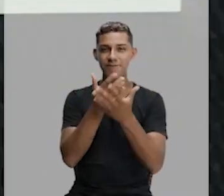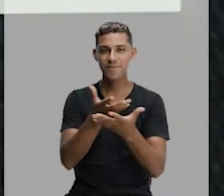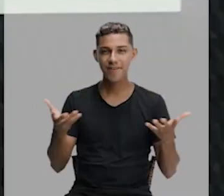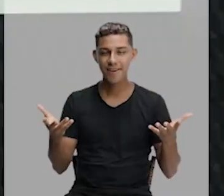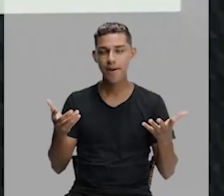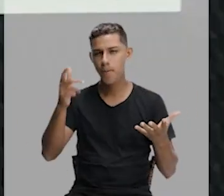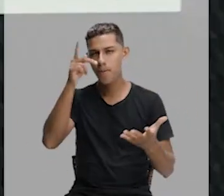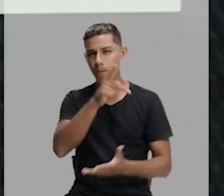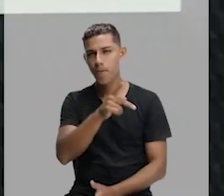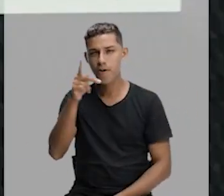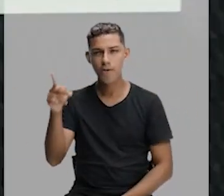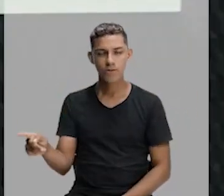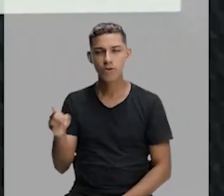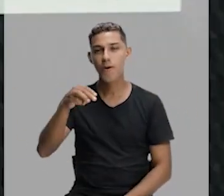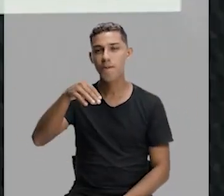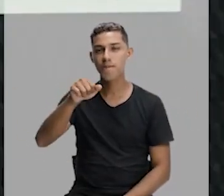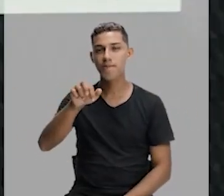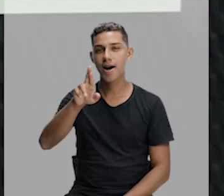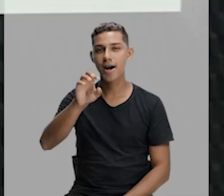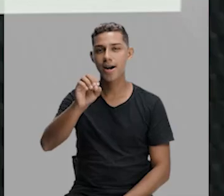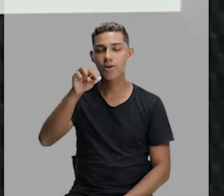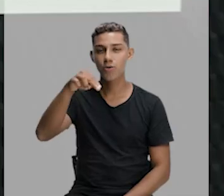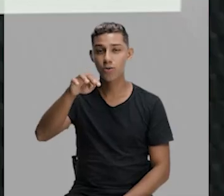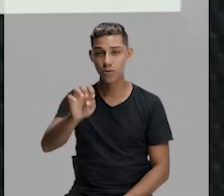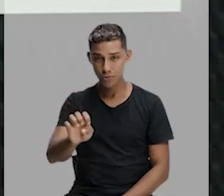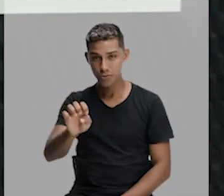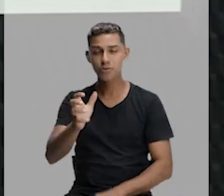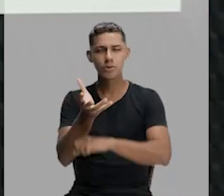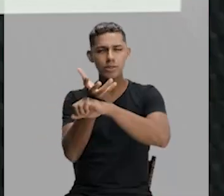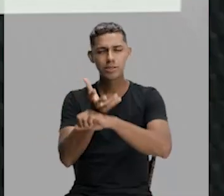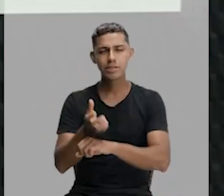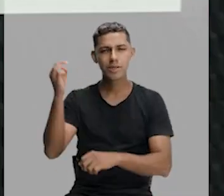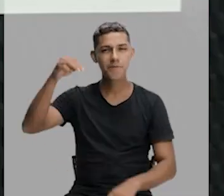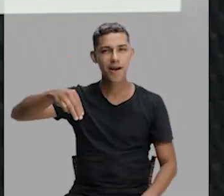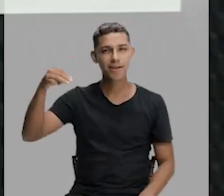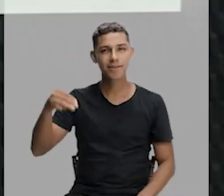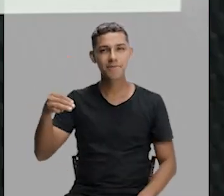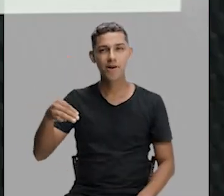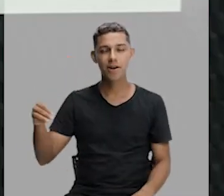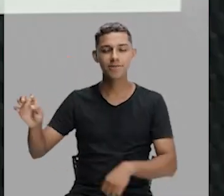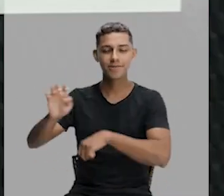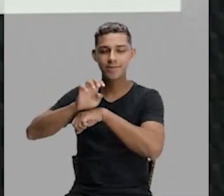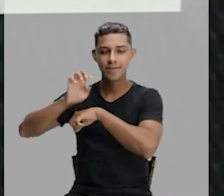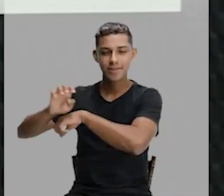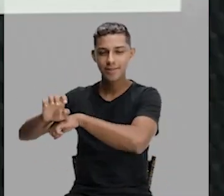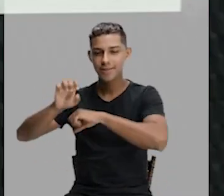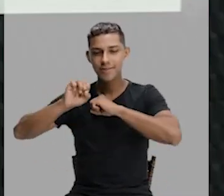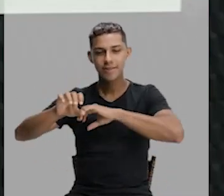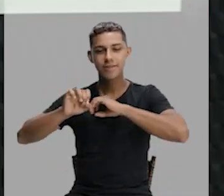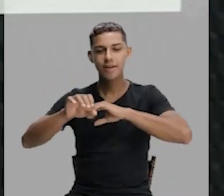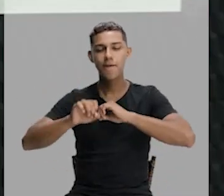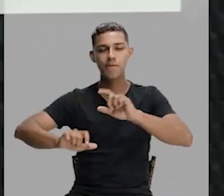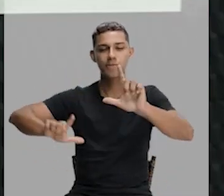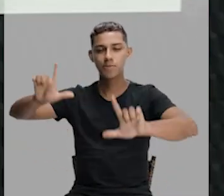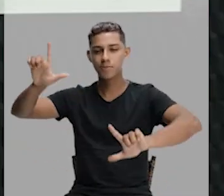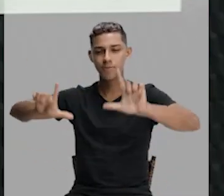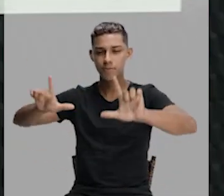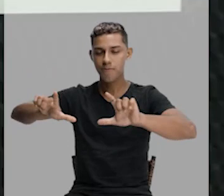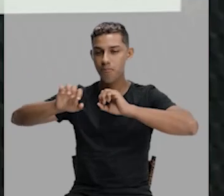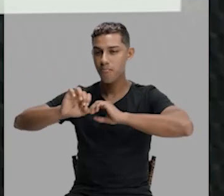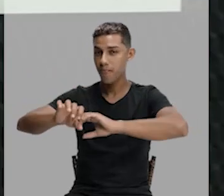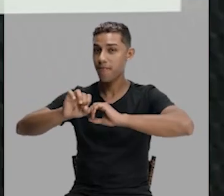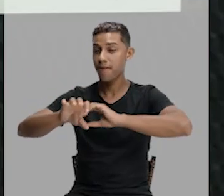aqui é o professor Maroni Beckman, professor de matemática da Rede Estadual de Ensino. Estamos mais uma vez com vocês aqui na TV Educação,